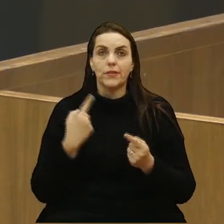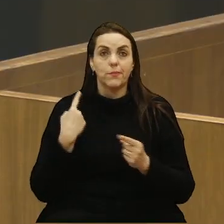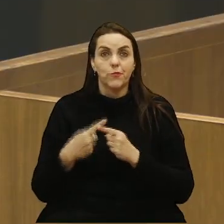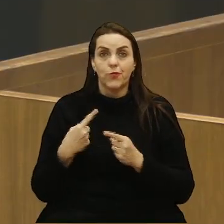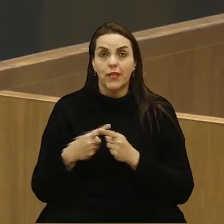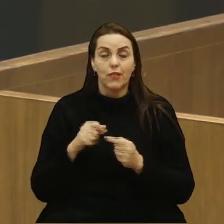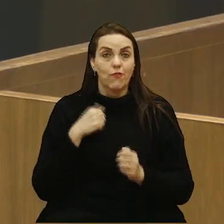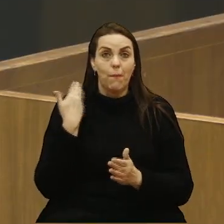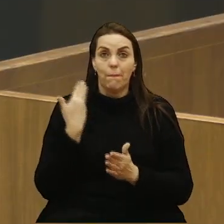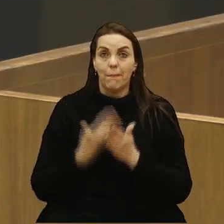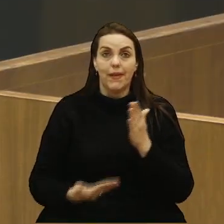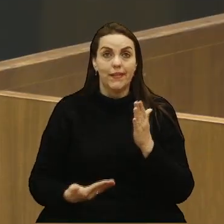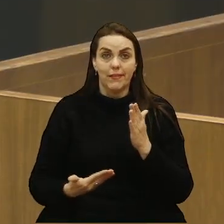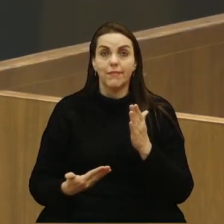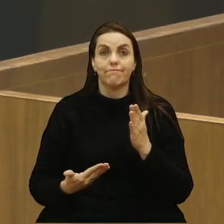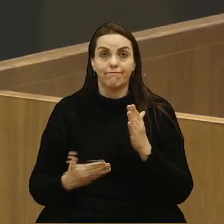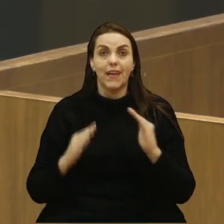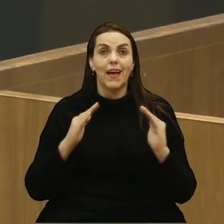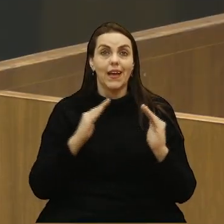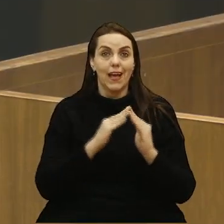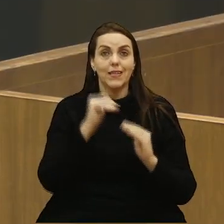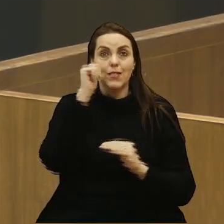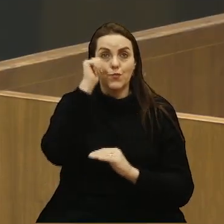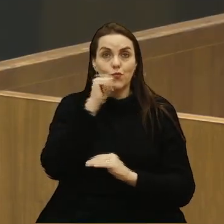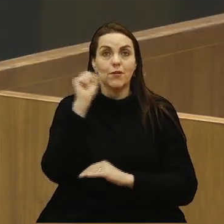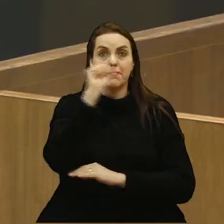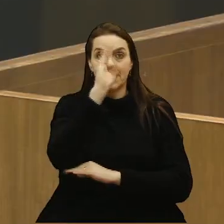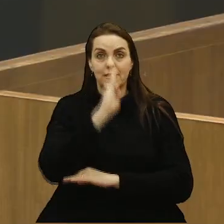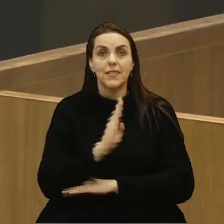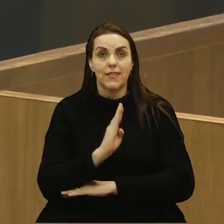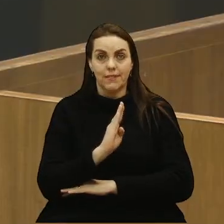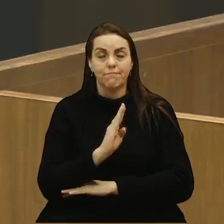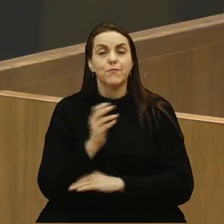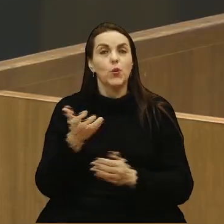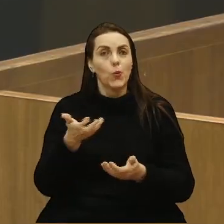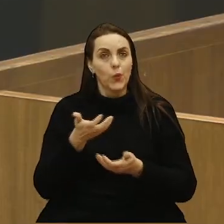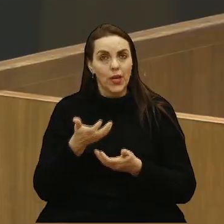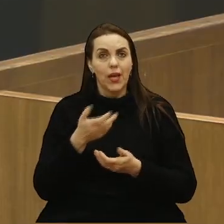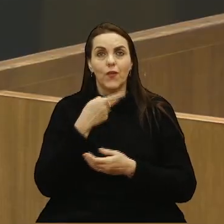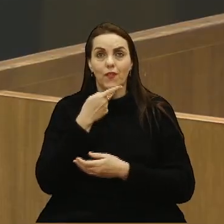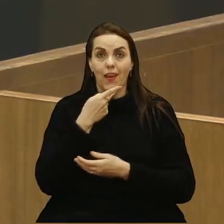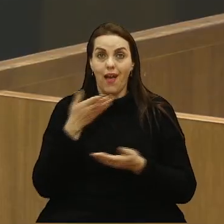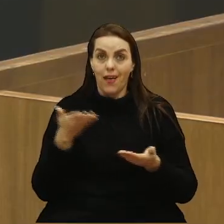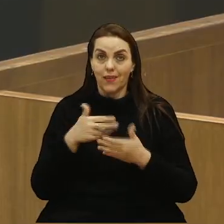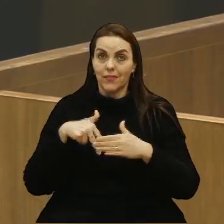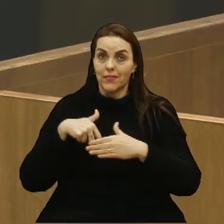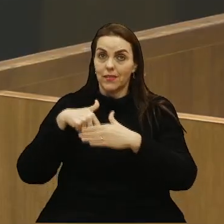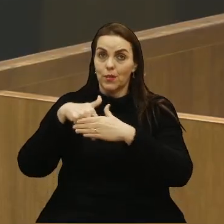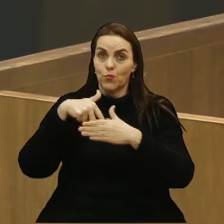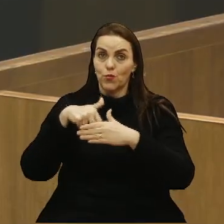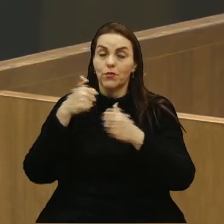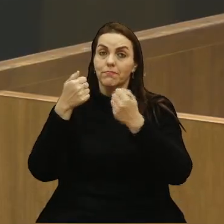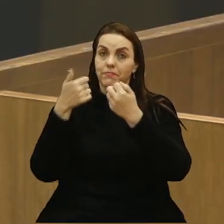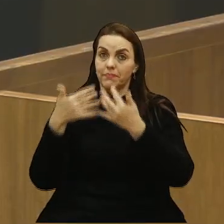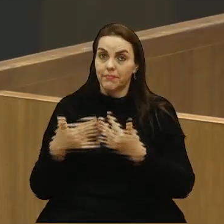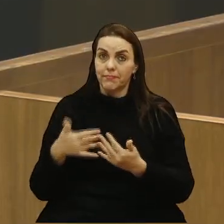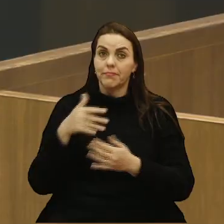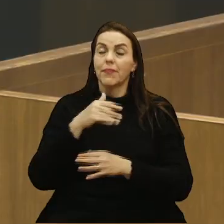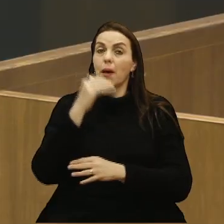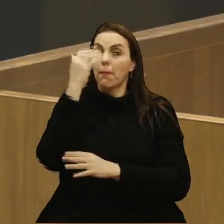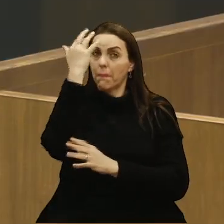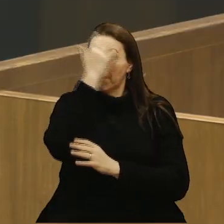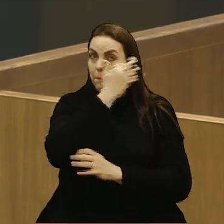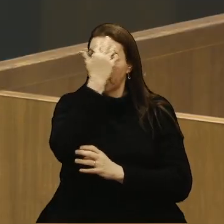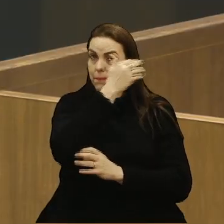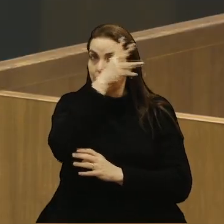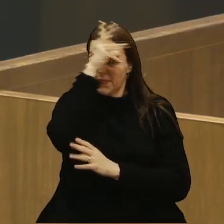nós perdermos a Casa da Mulher Brasileira. Quero já aqui, da tribuna, falar para o prefeito